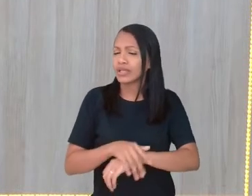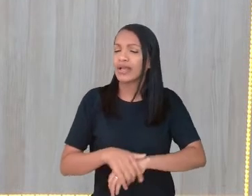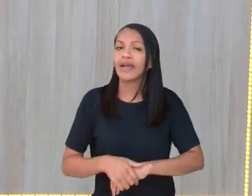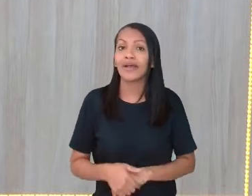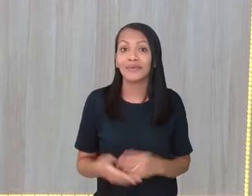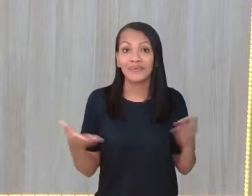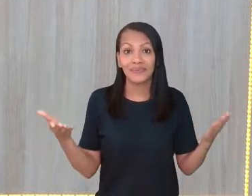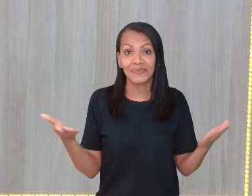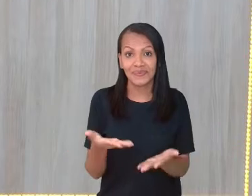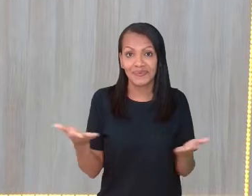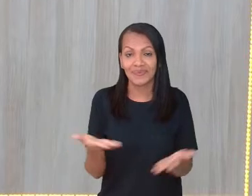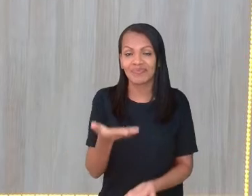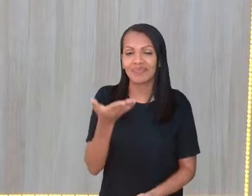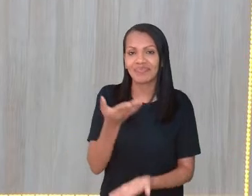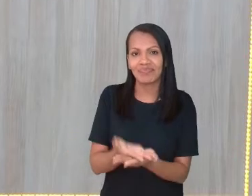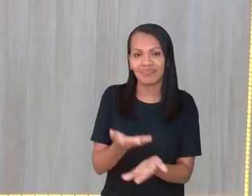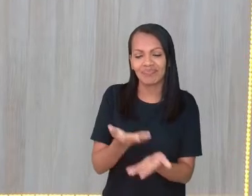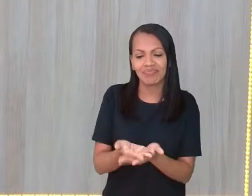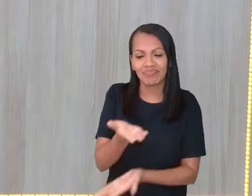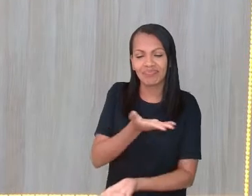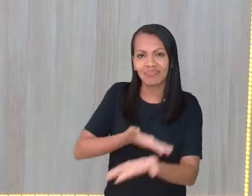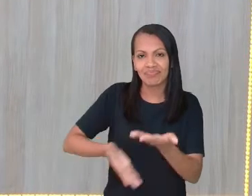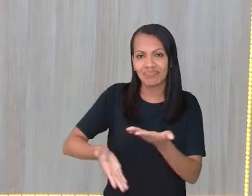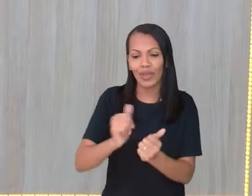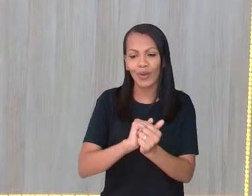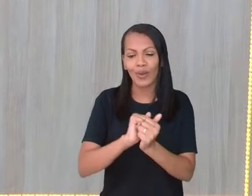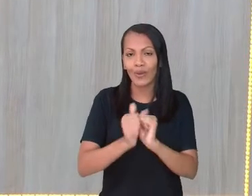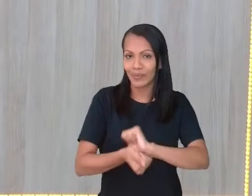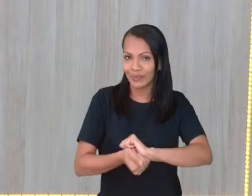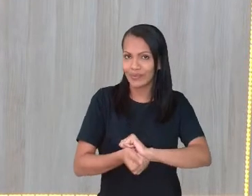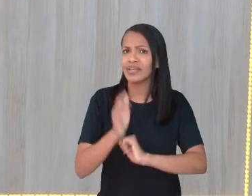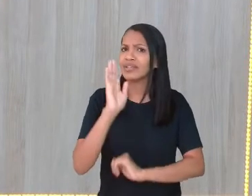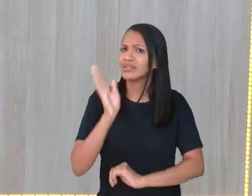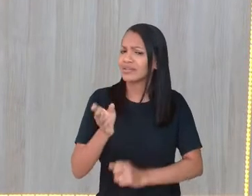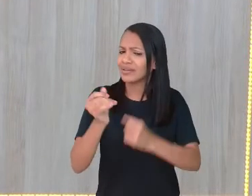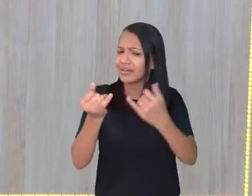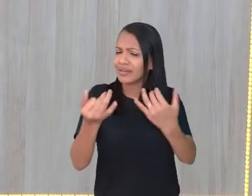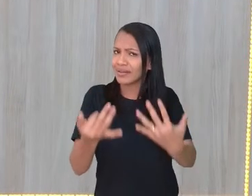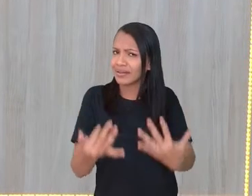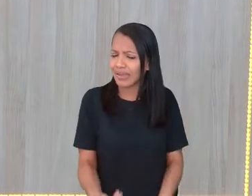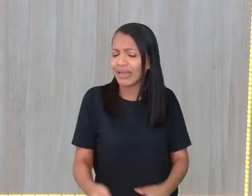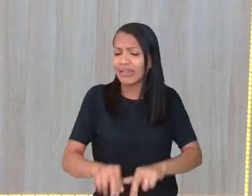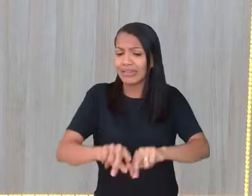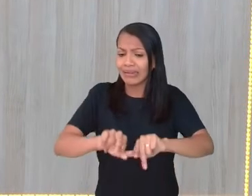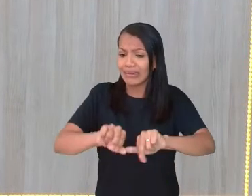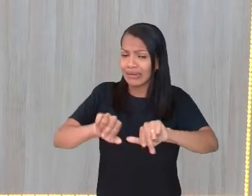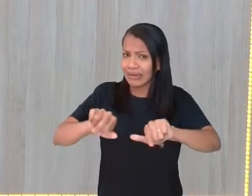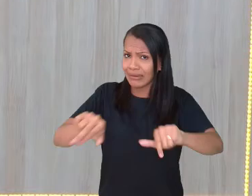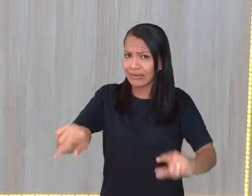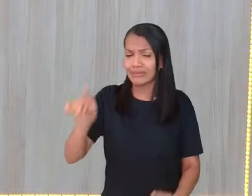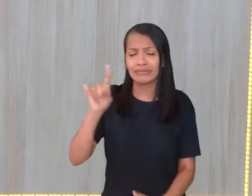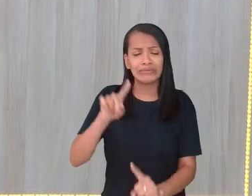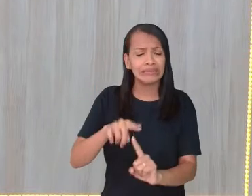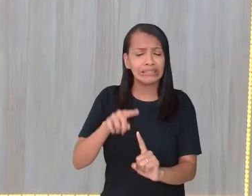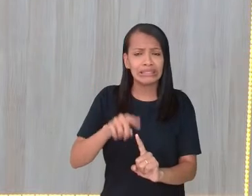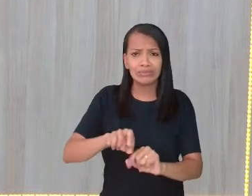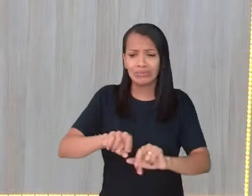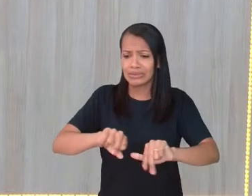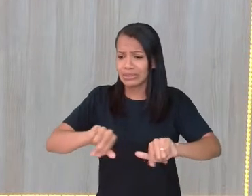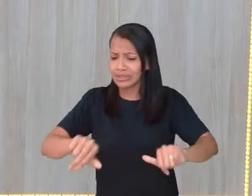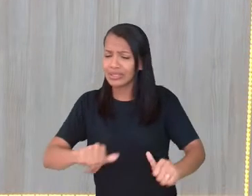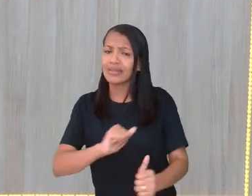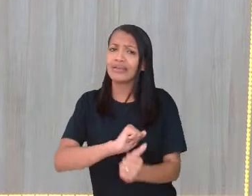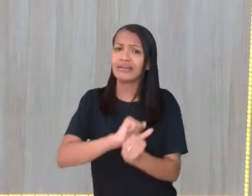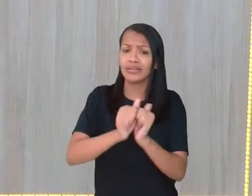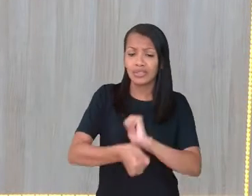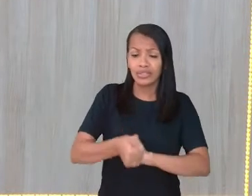nosso conteúdo relacionado a esportes, né? A gente já falou sobre tanta coisa de esporte, já jogou, já fez alguns